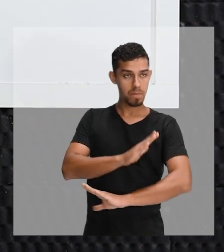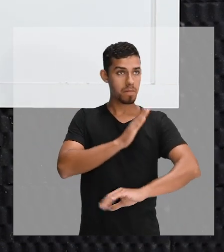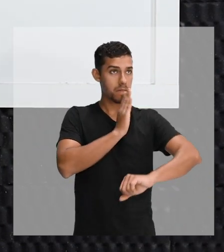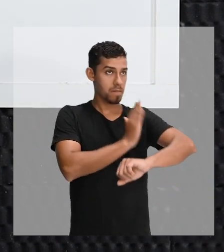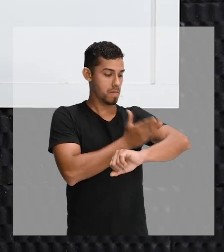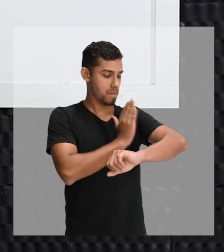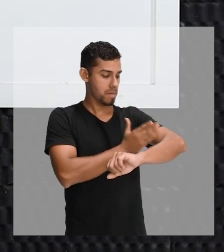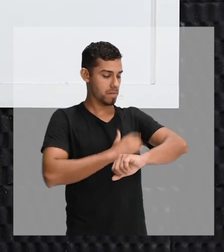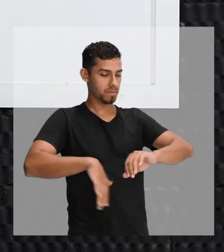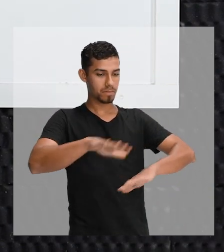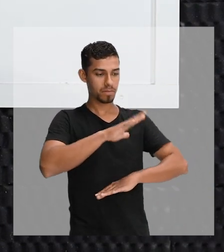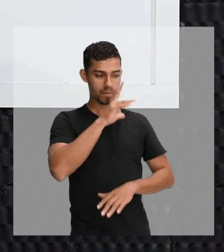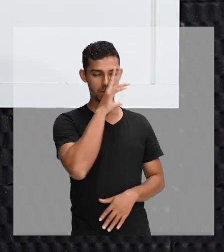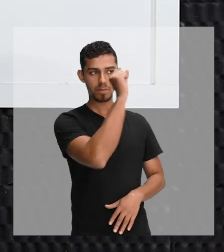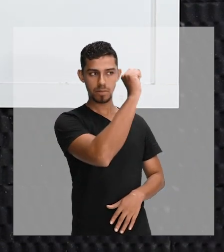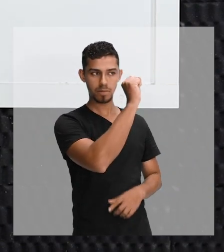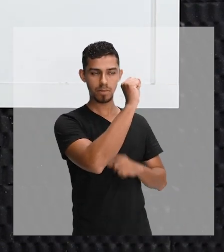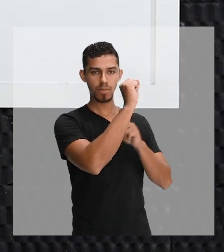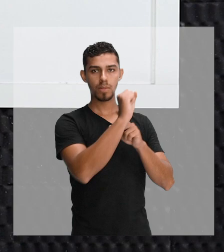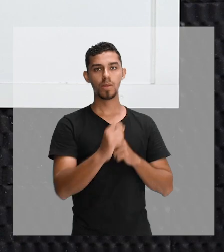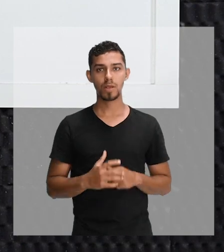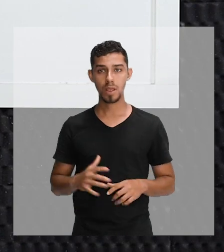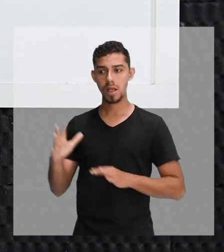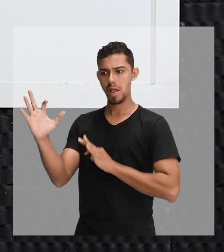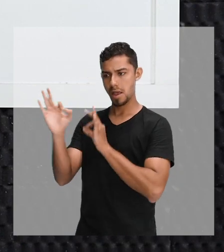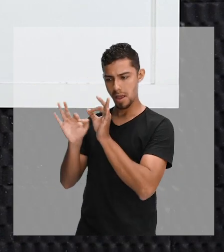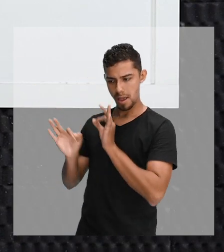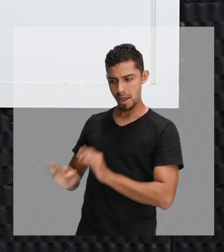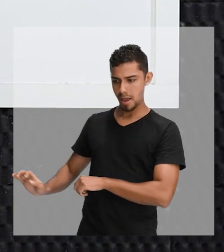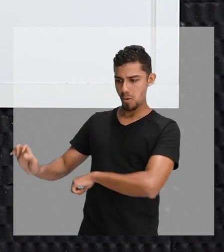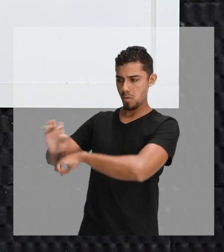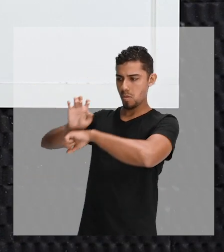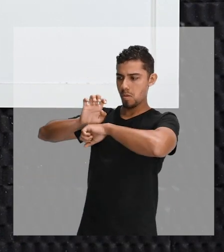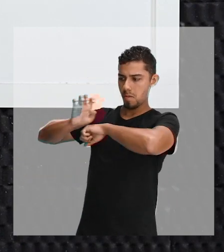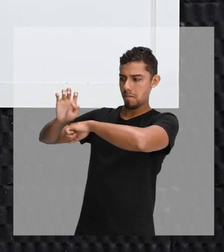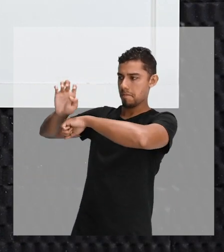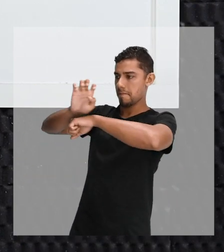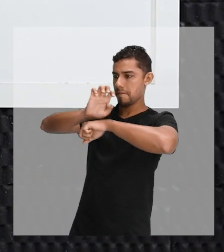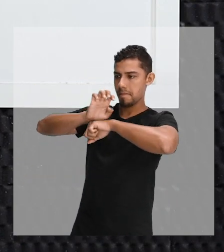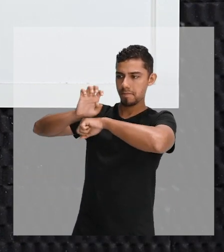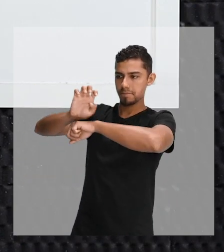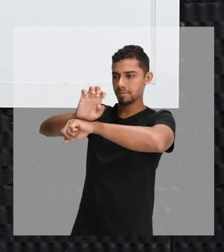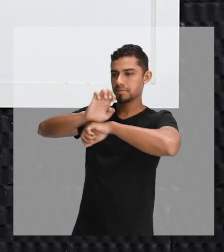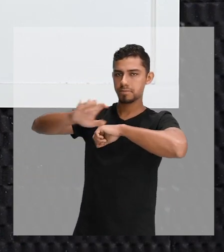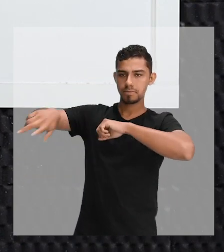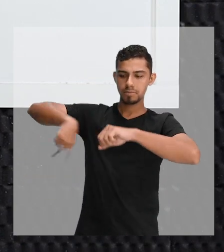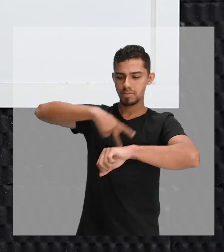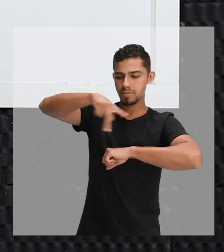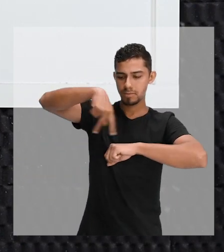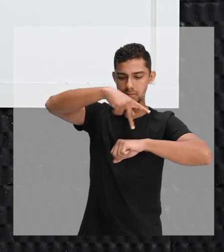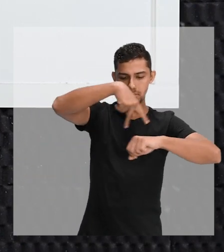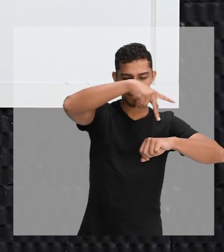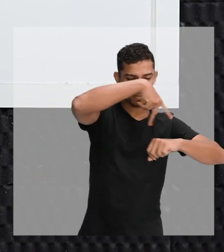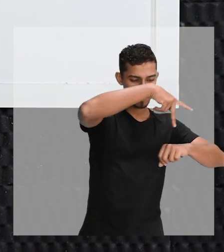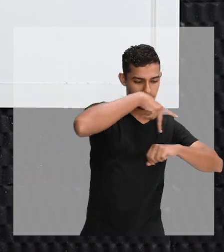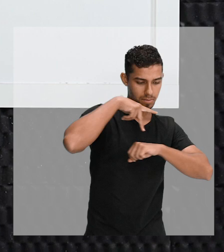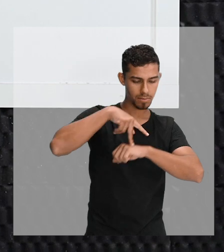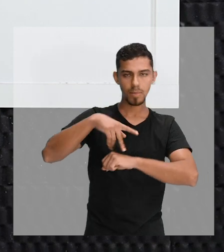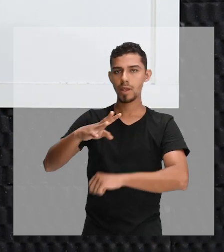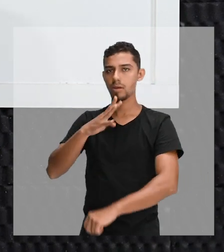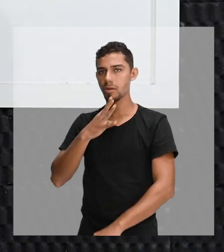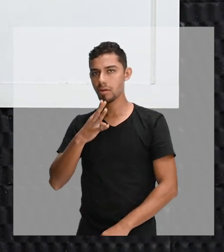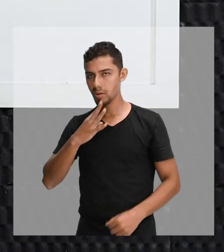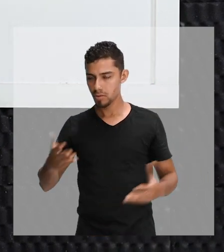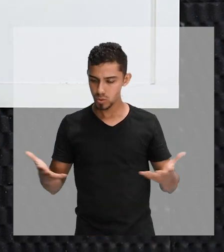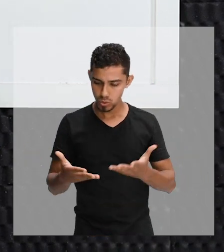discussão sobre poder e a formação dos estados enquanto países que nós conhecemos hoje,